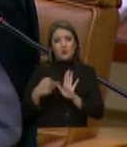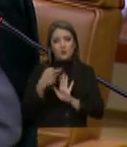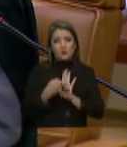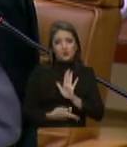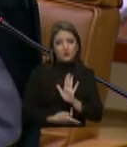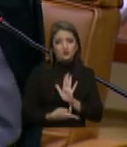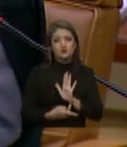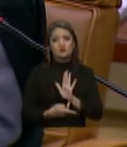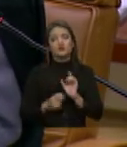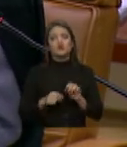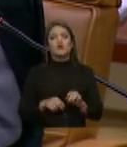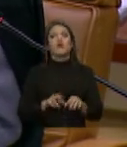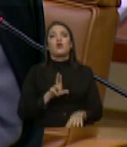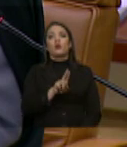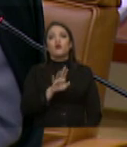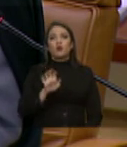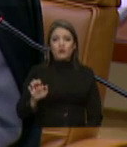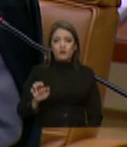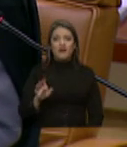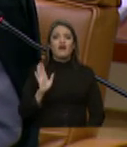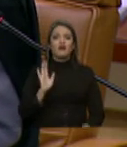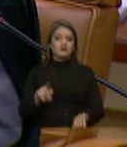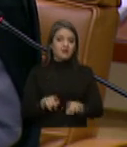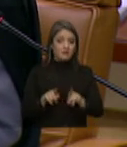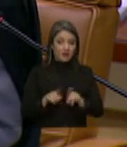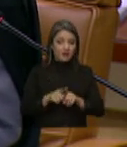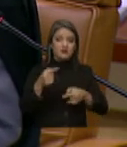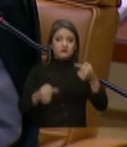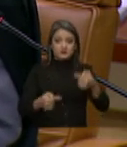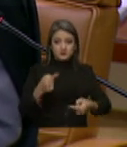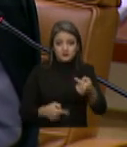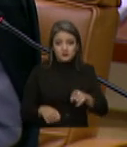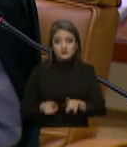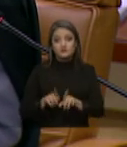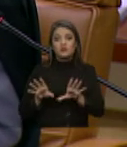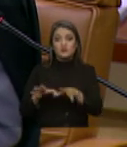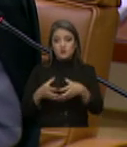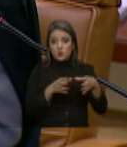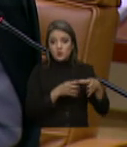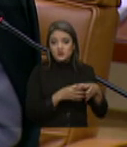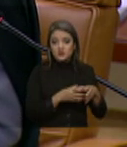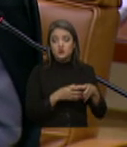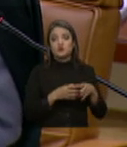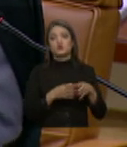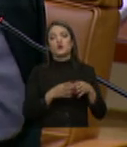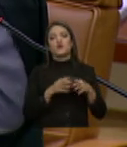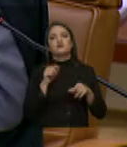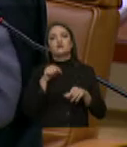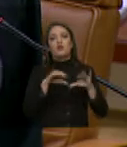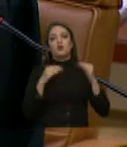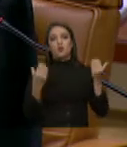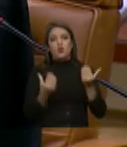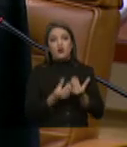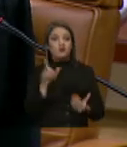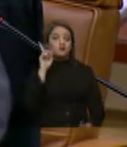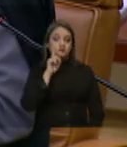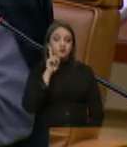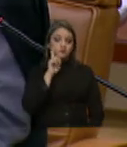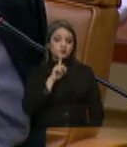nesse aspecto União Europeia vem discutindo muito as próprias comissões do congresso norte-americano agora